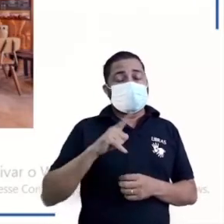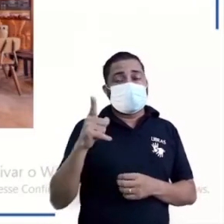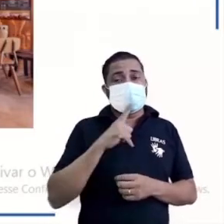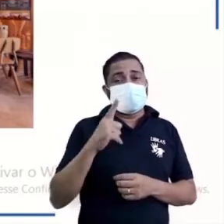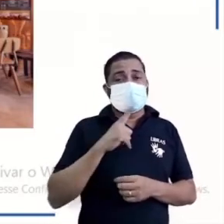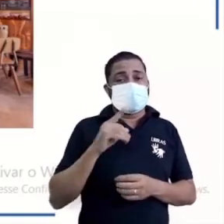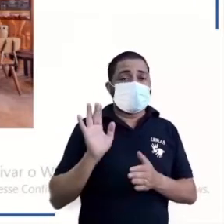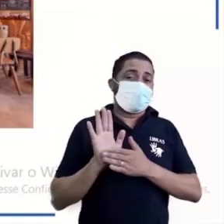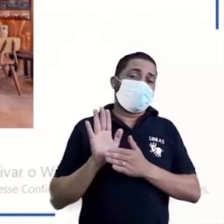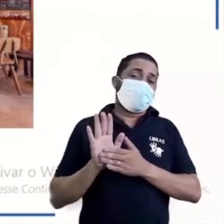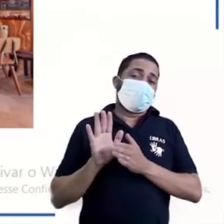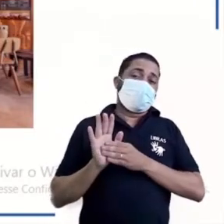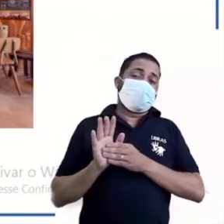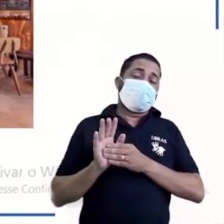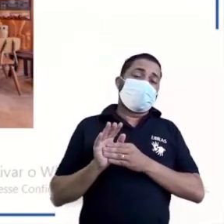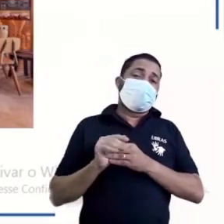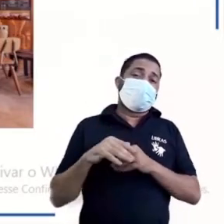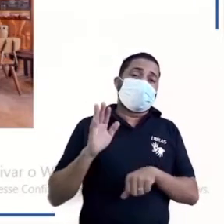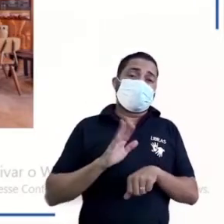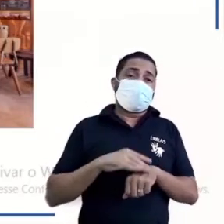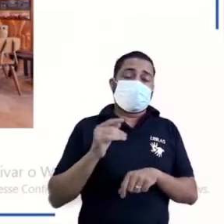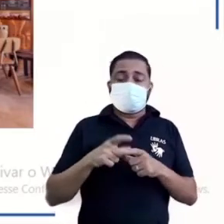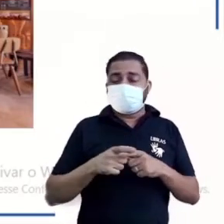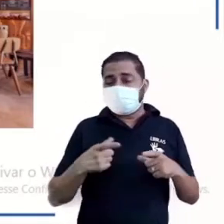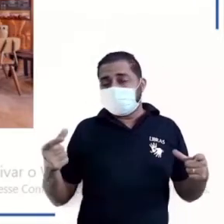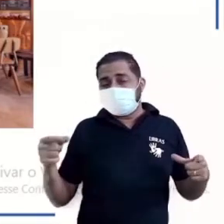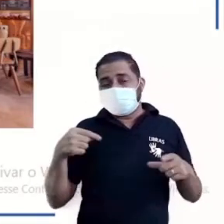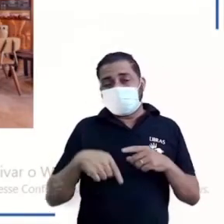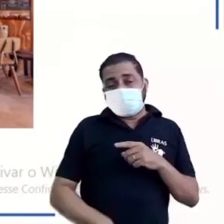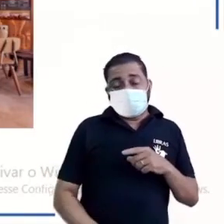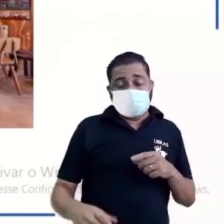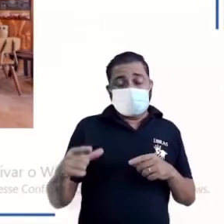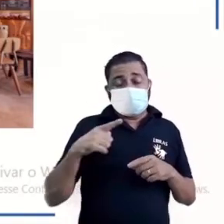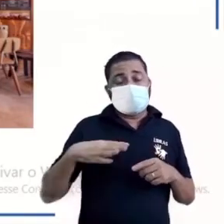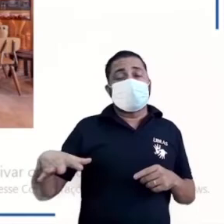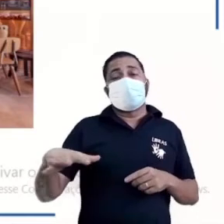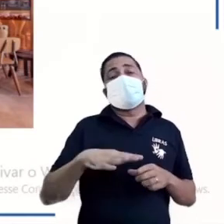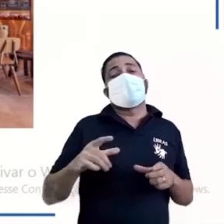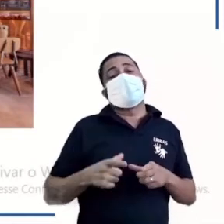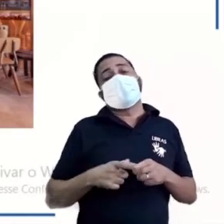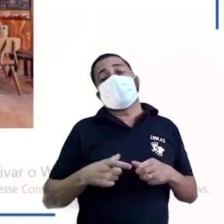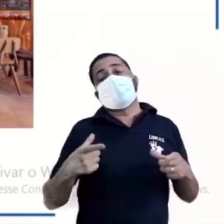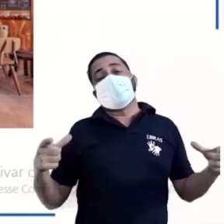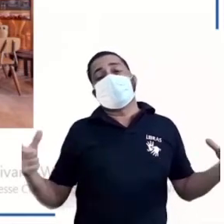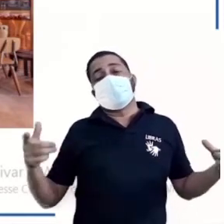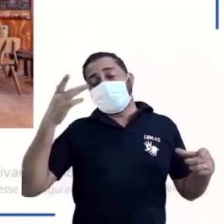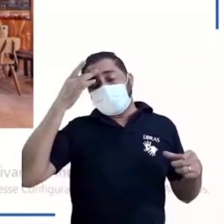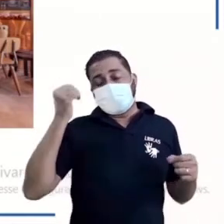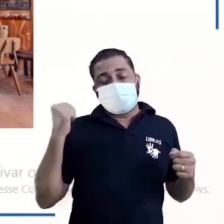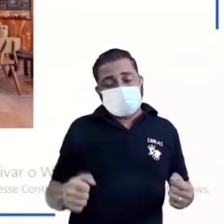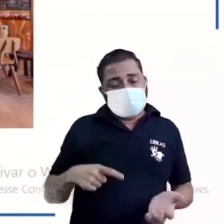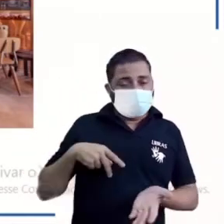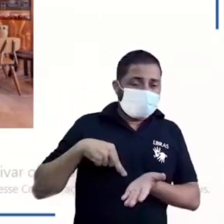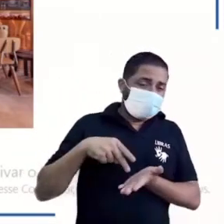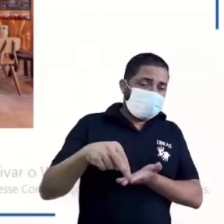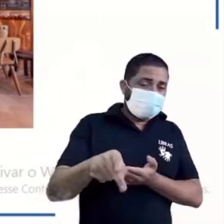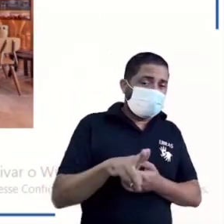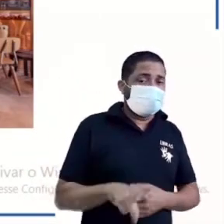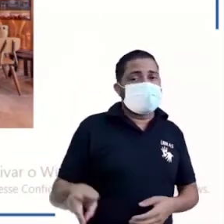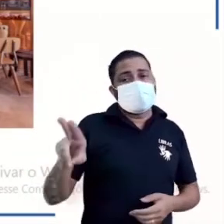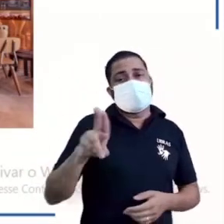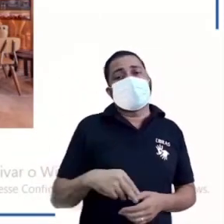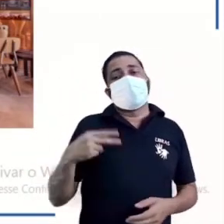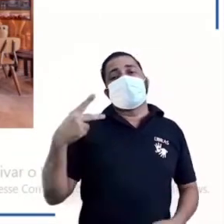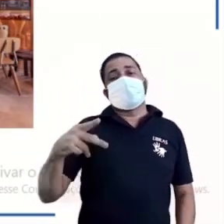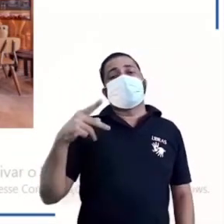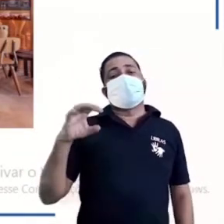a proporção de que quanto mais complexo, é mais interessante você ter espaços amplos, onde as pessoas possam caminhar e usufruir das